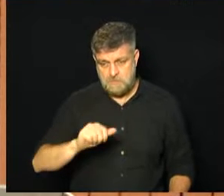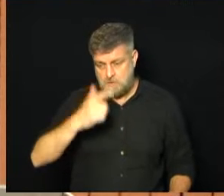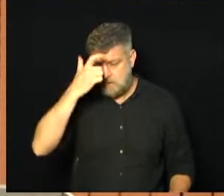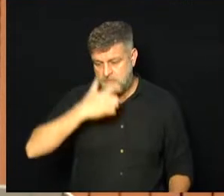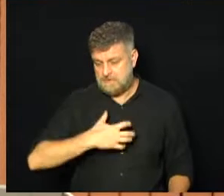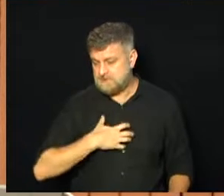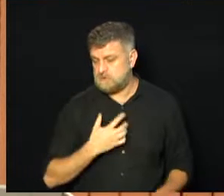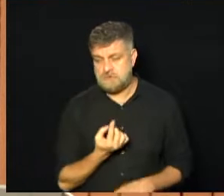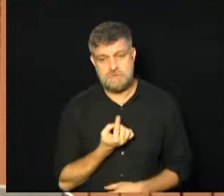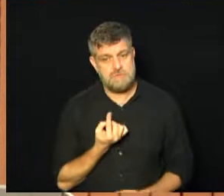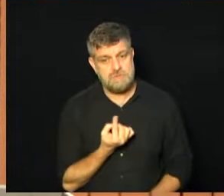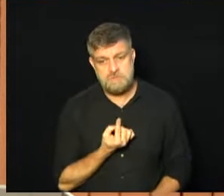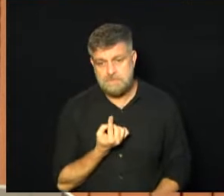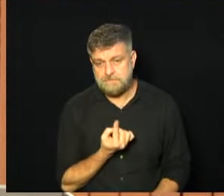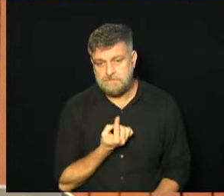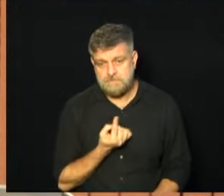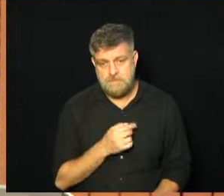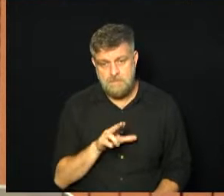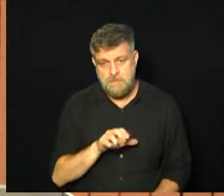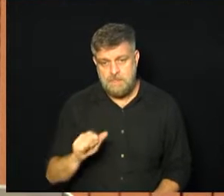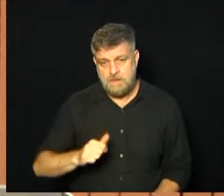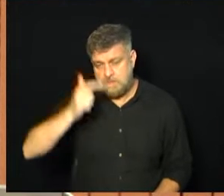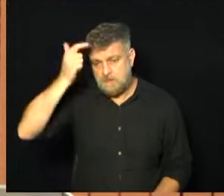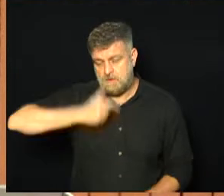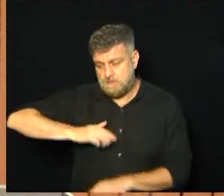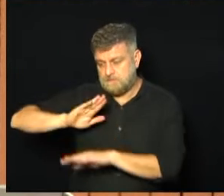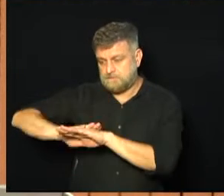sozinho, nunca fiz nada sozinho.